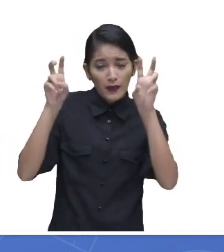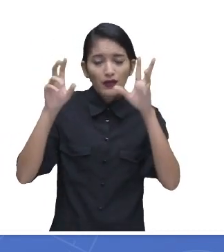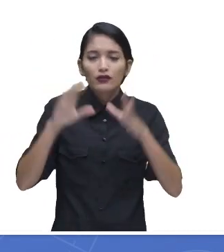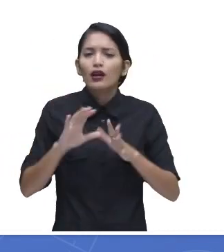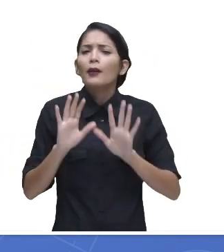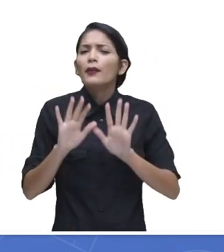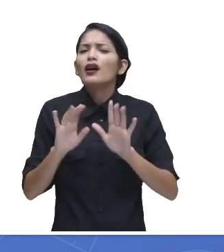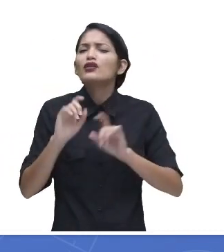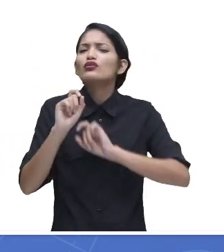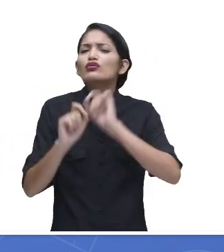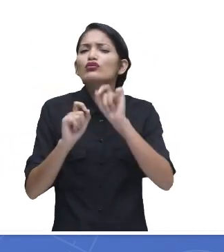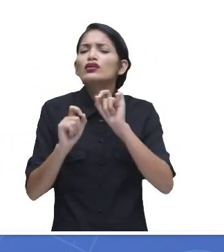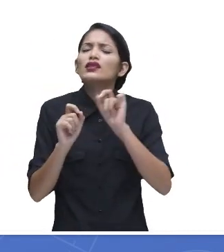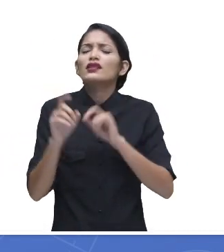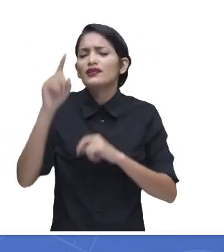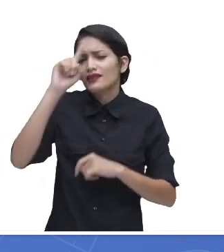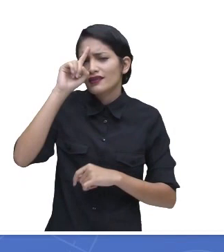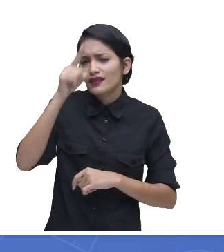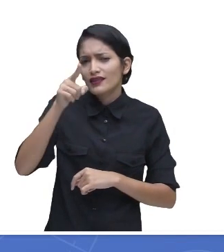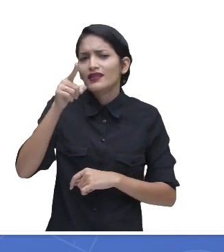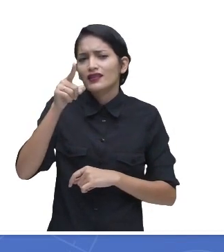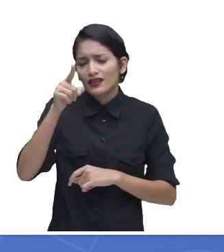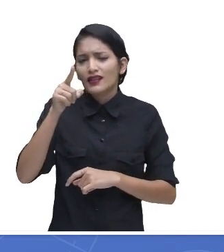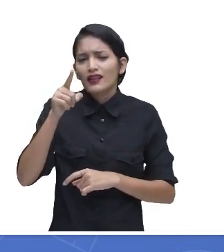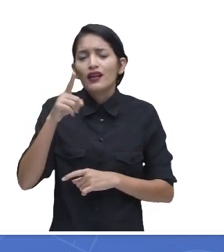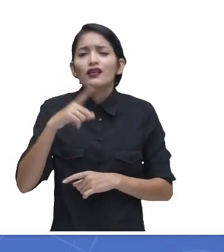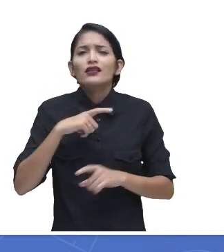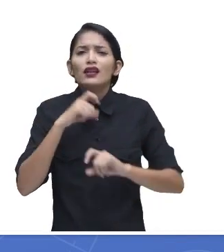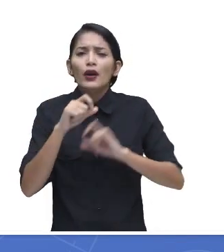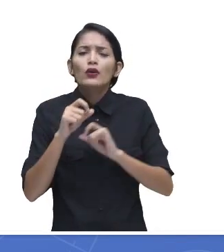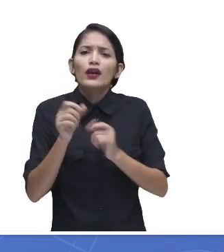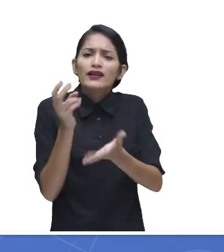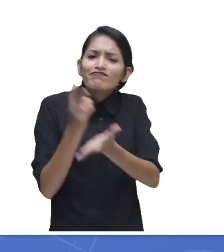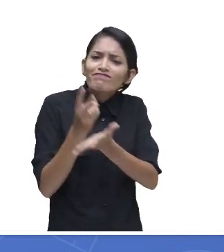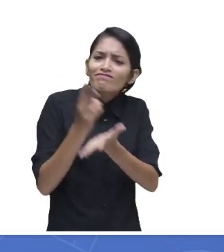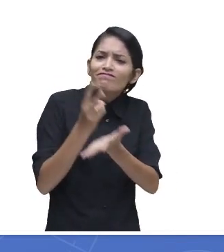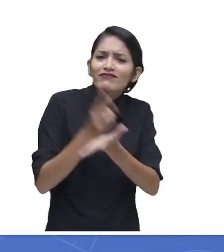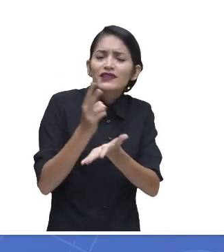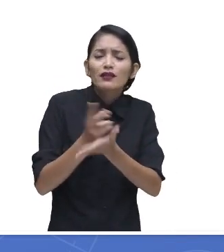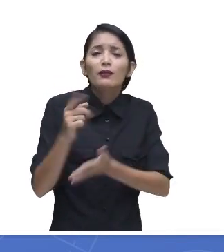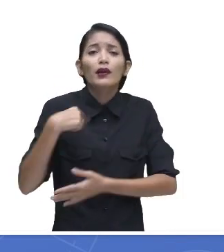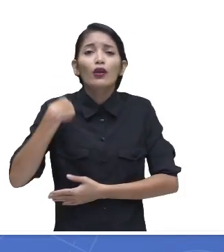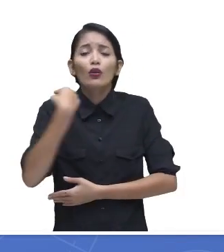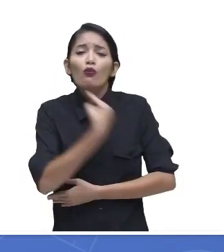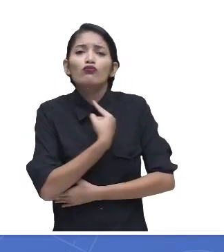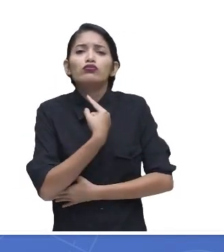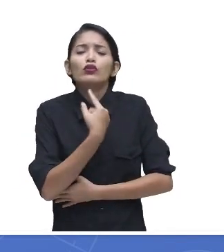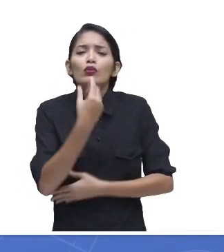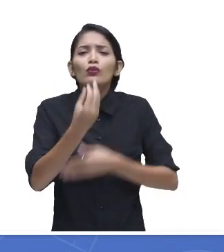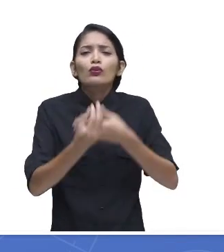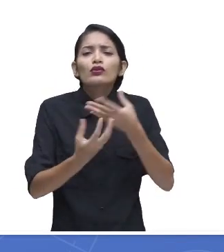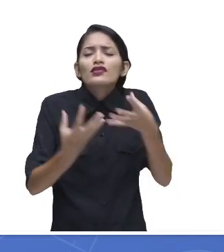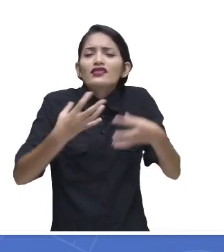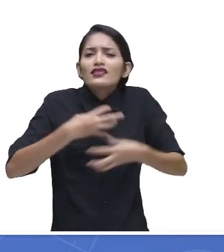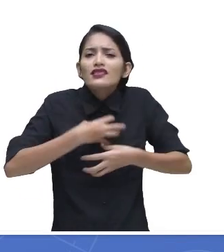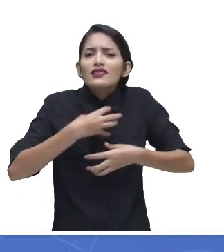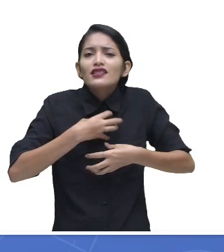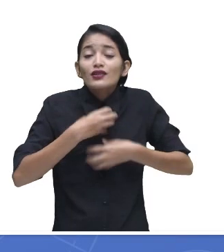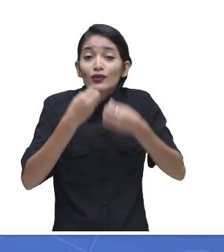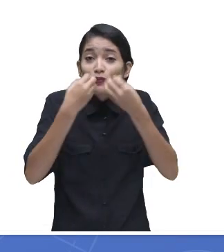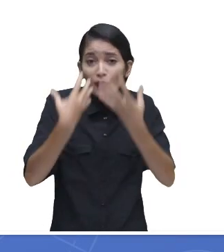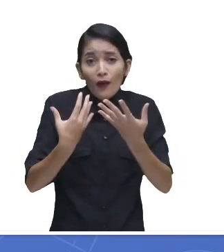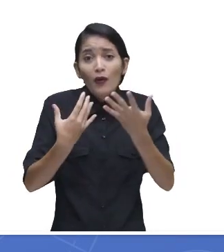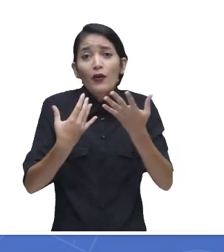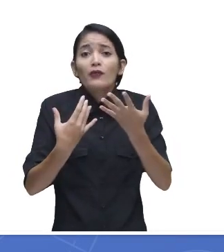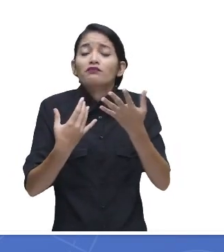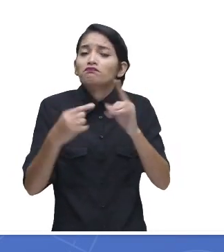essa ideia de moderno, ela tem frequentemente para nós um sentido positivo?